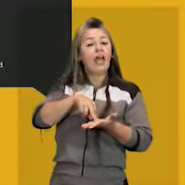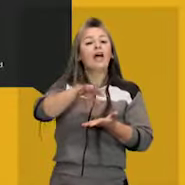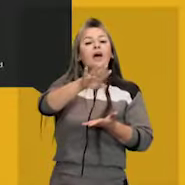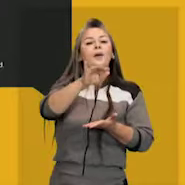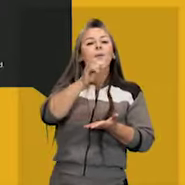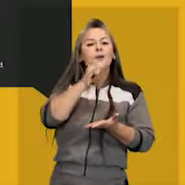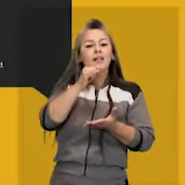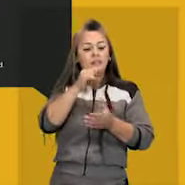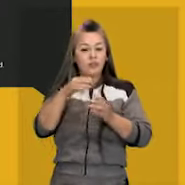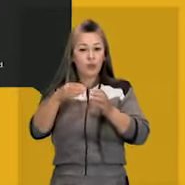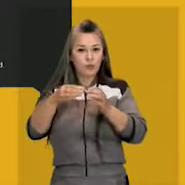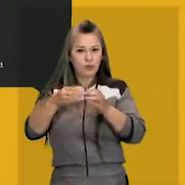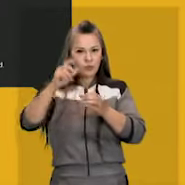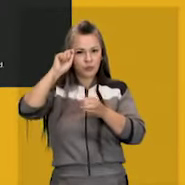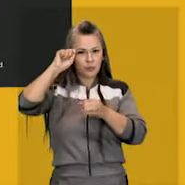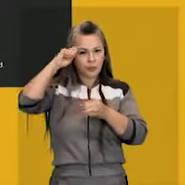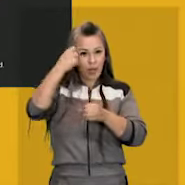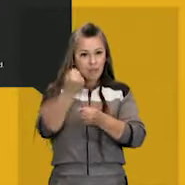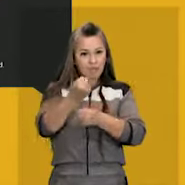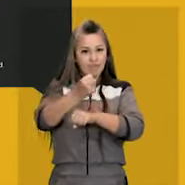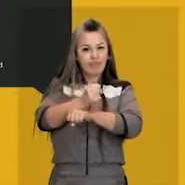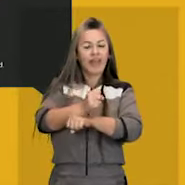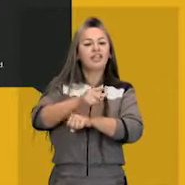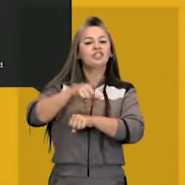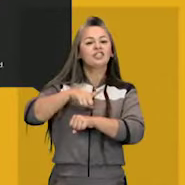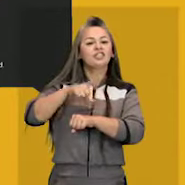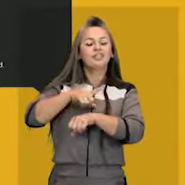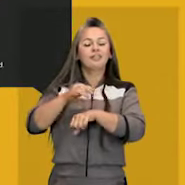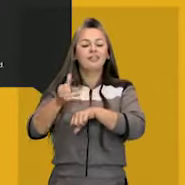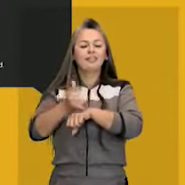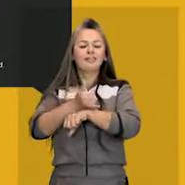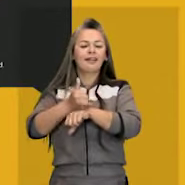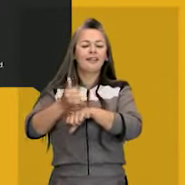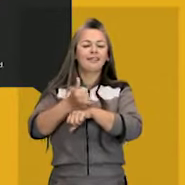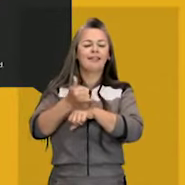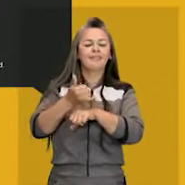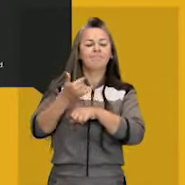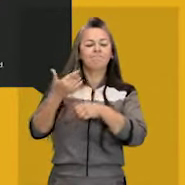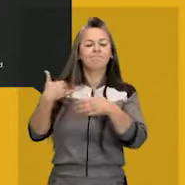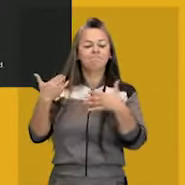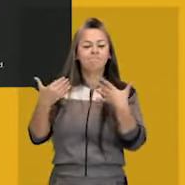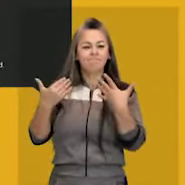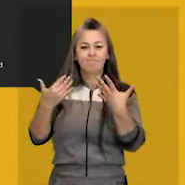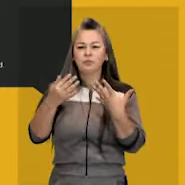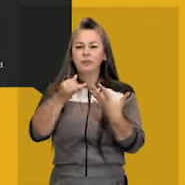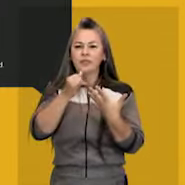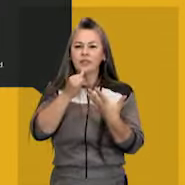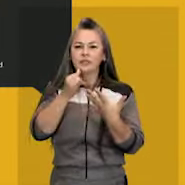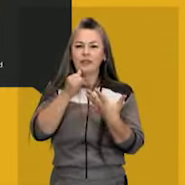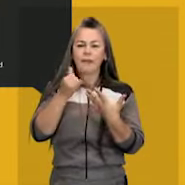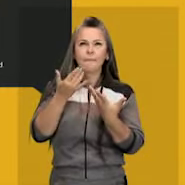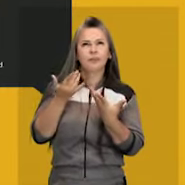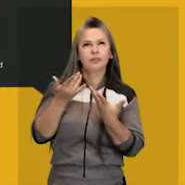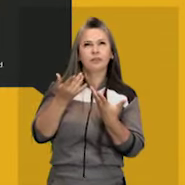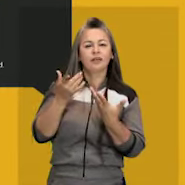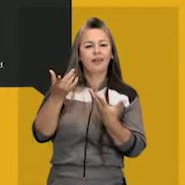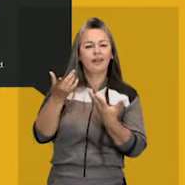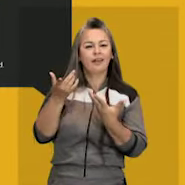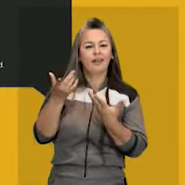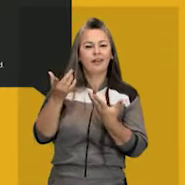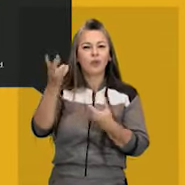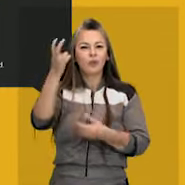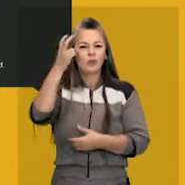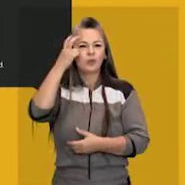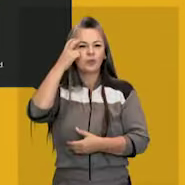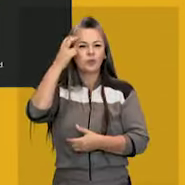cultos das suas religiões trazidas do continente de origem como forma também de resistência. Então,